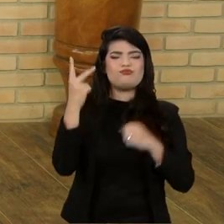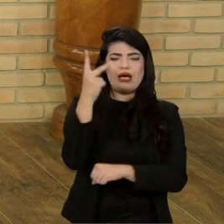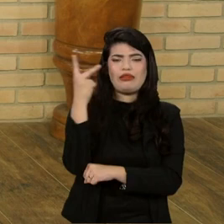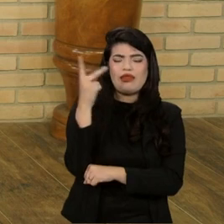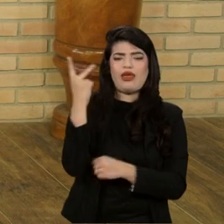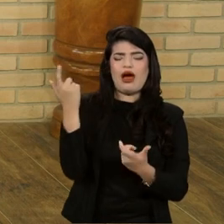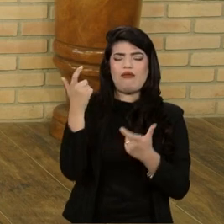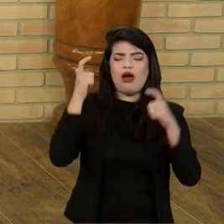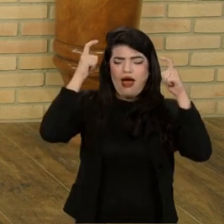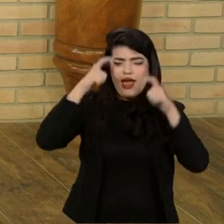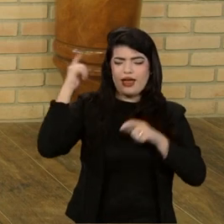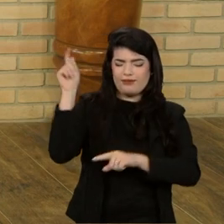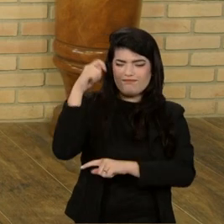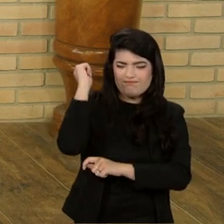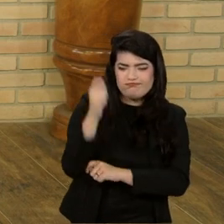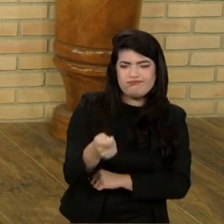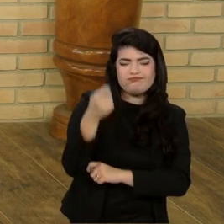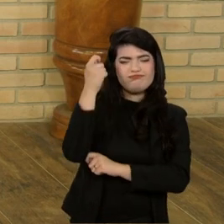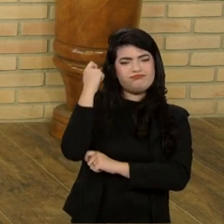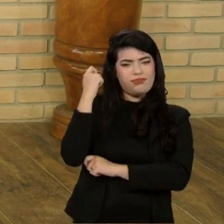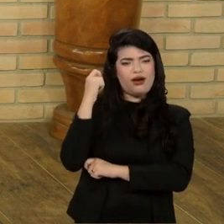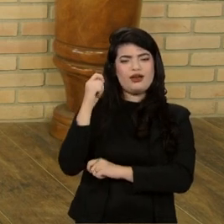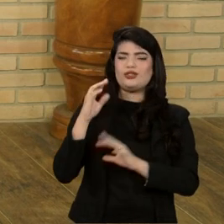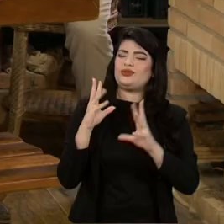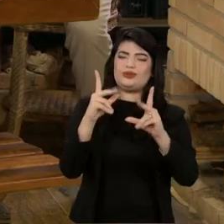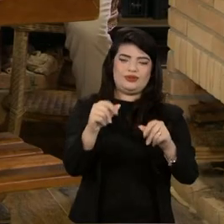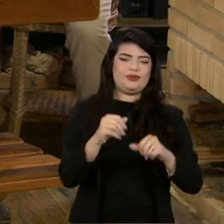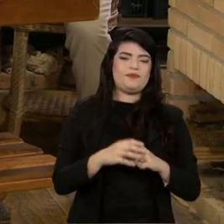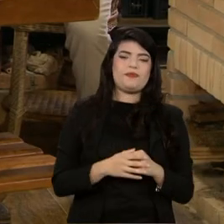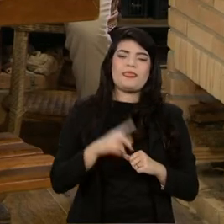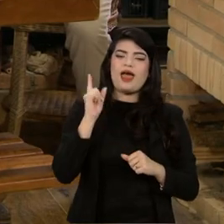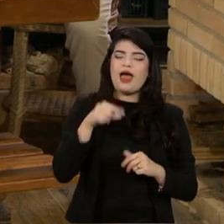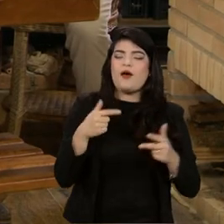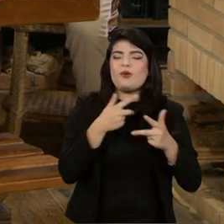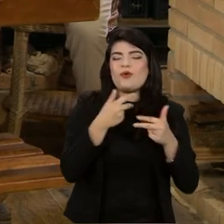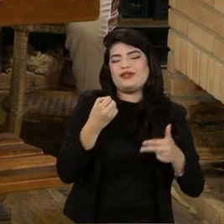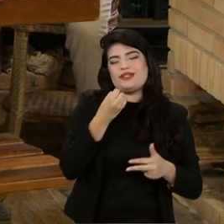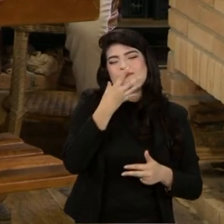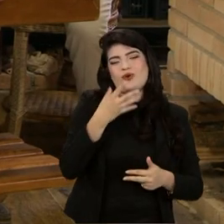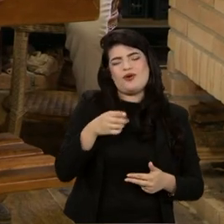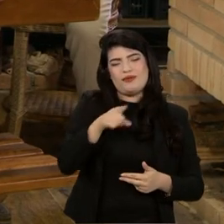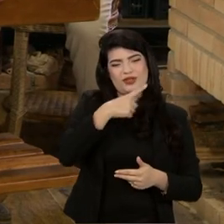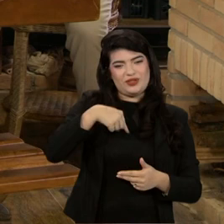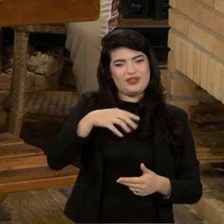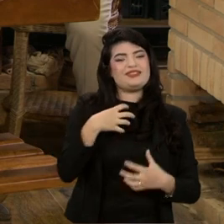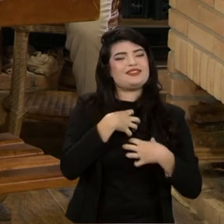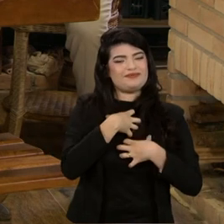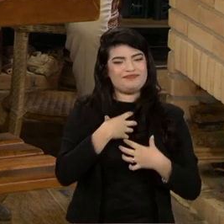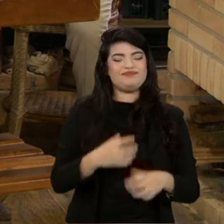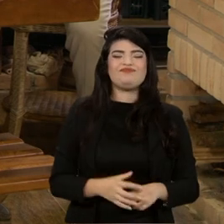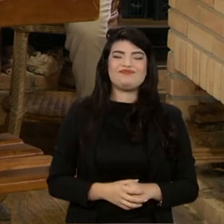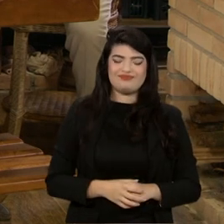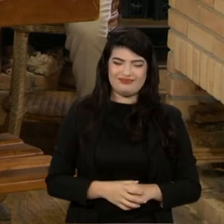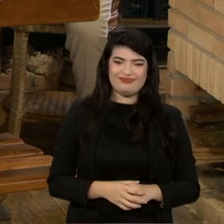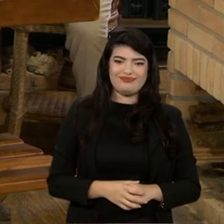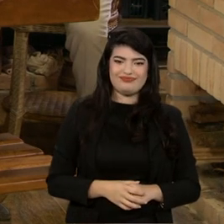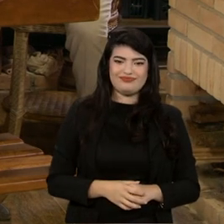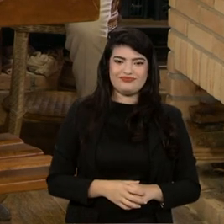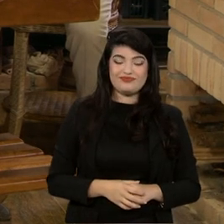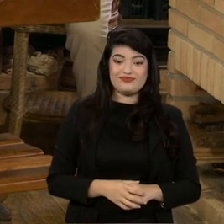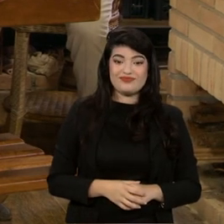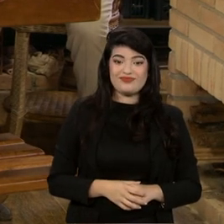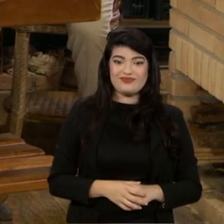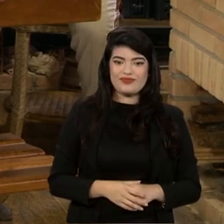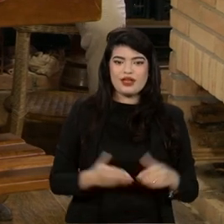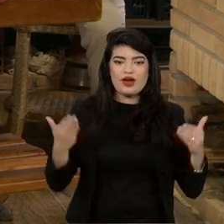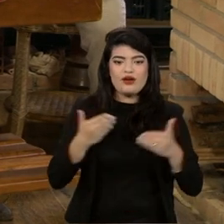do Gado e todas elas. Então aí é uma coisa boa pra gente, né? Você. Angela,